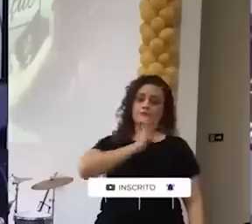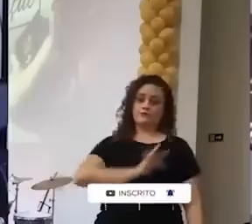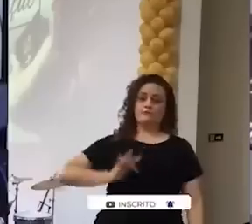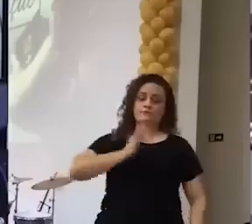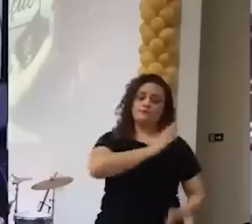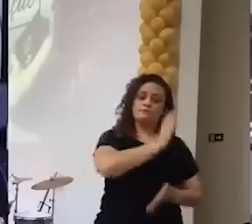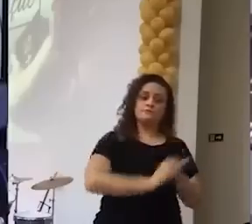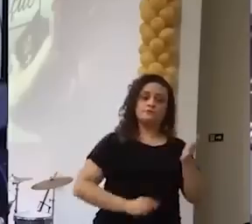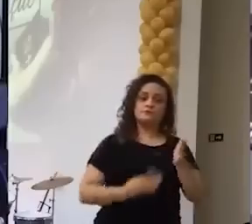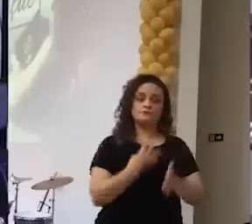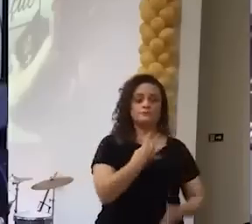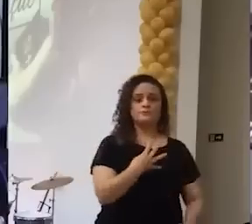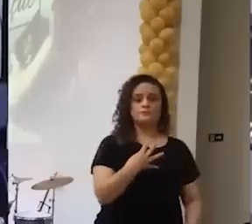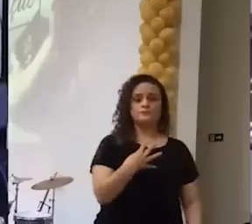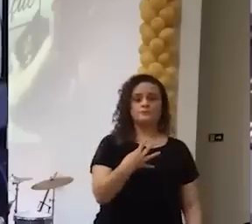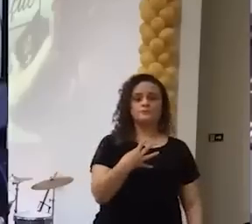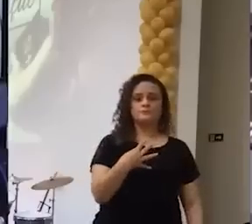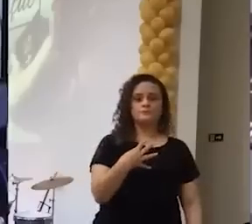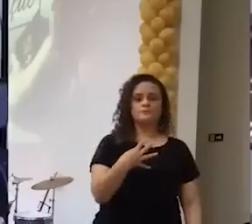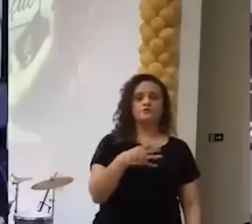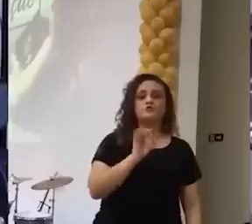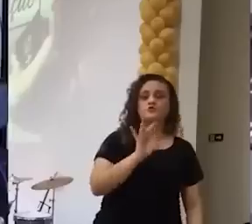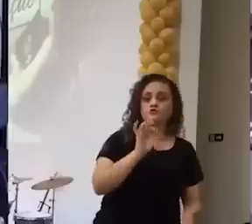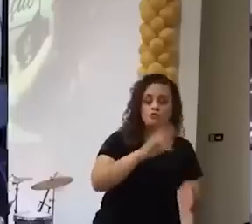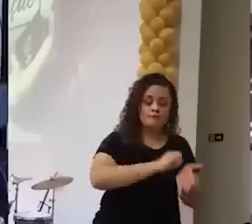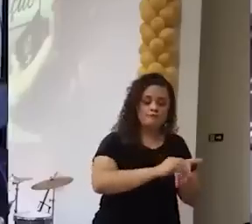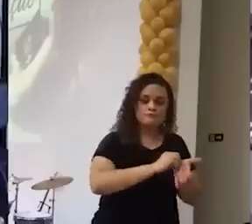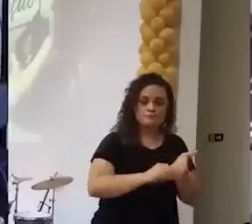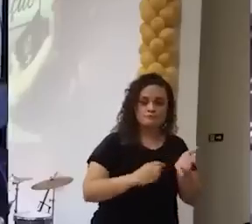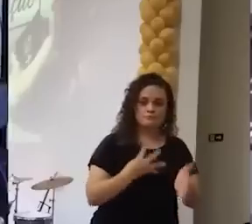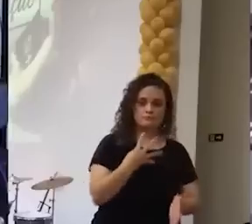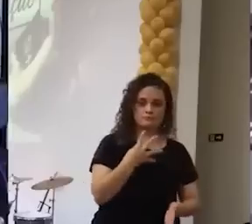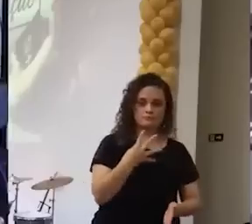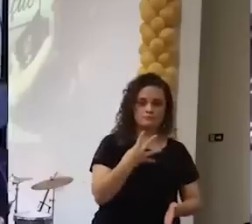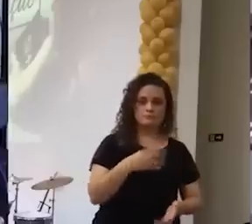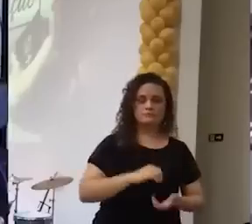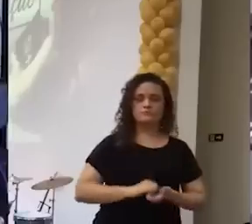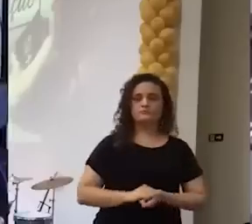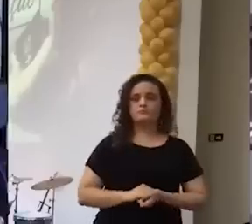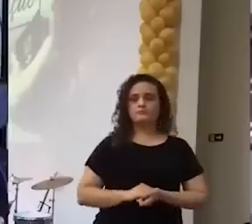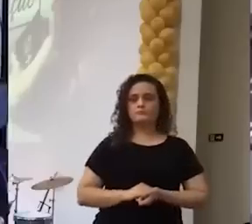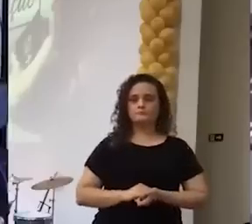4, apenas o versículo 4.